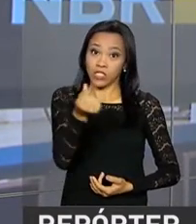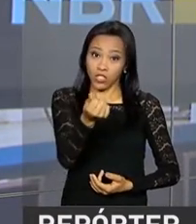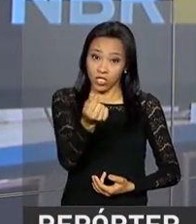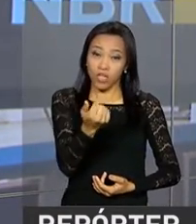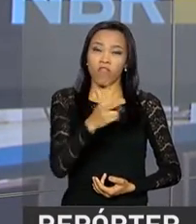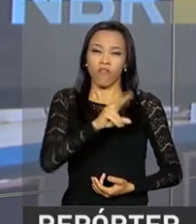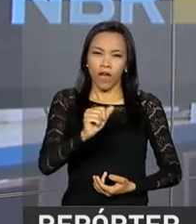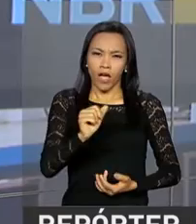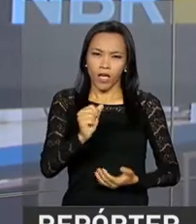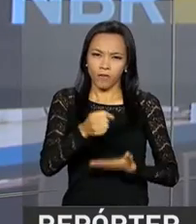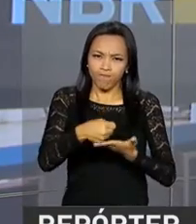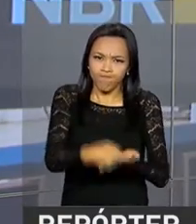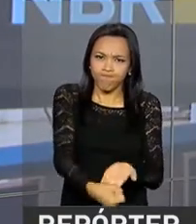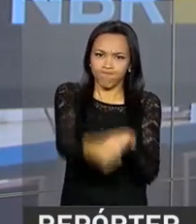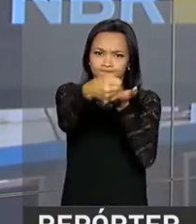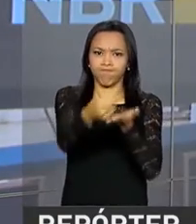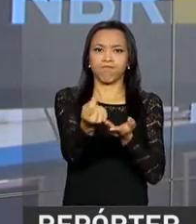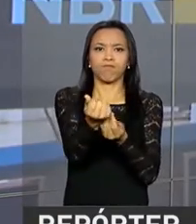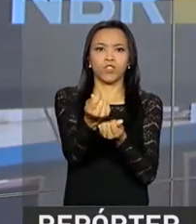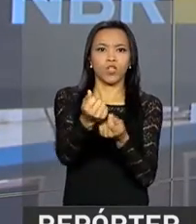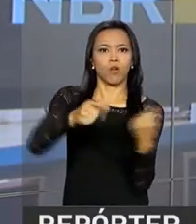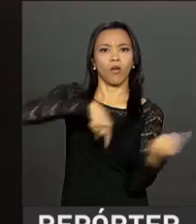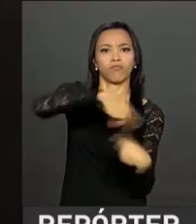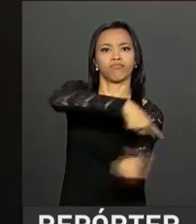um aquecimento na economia.